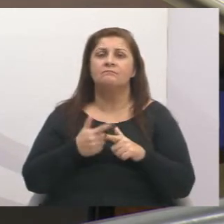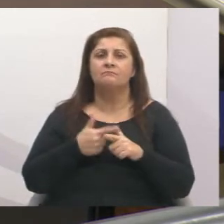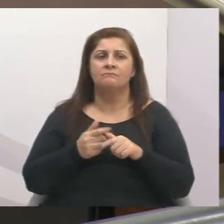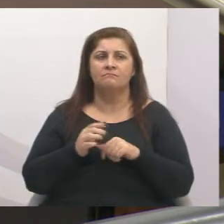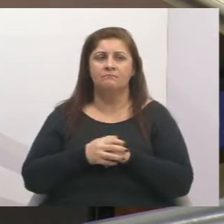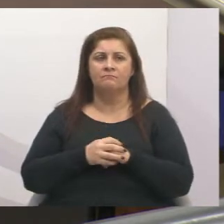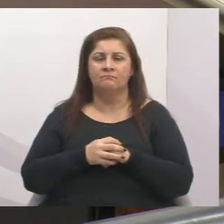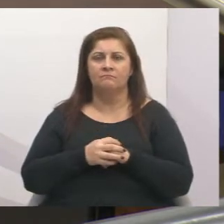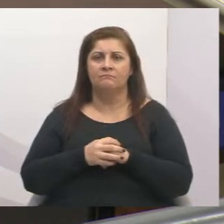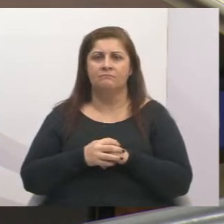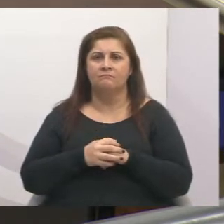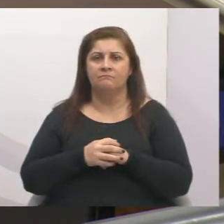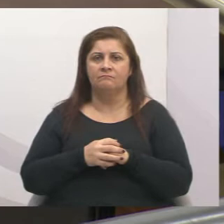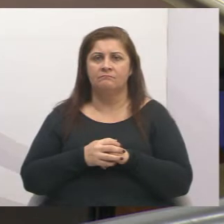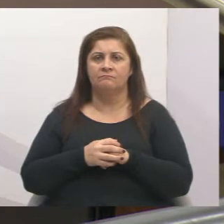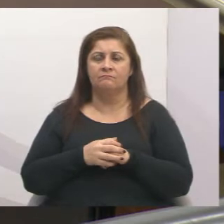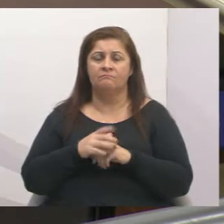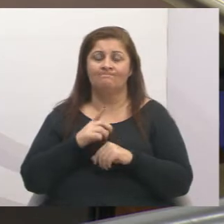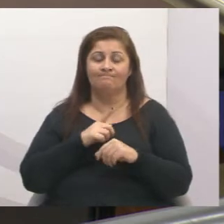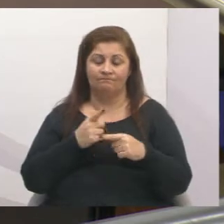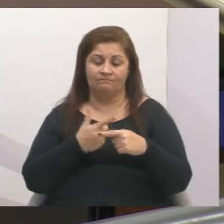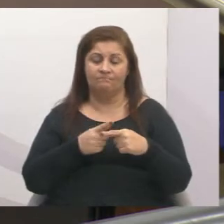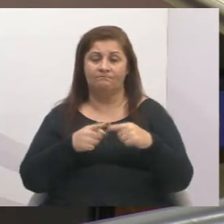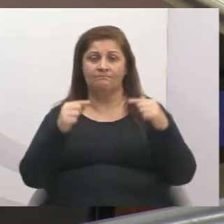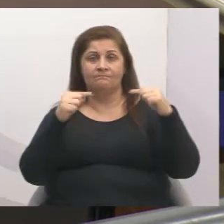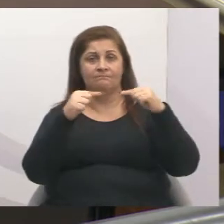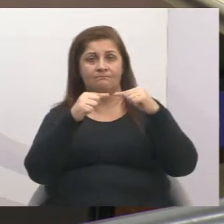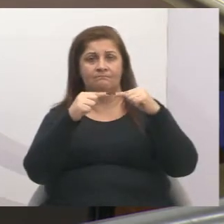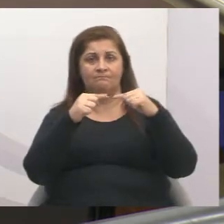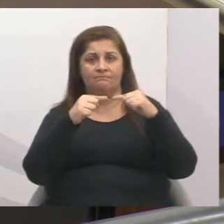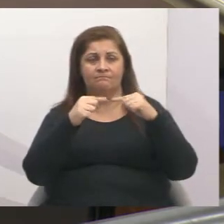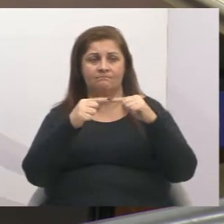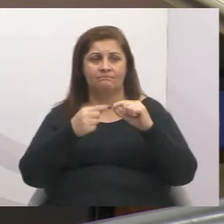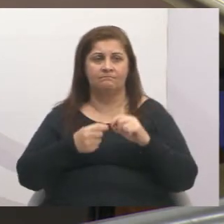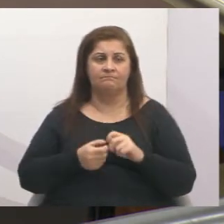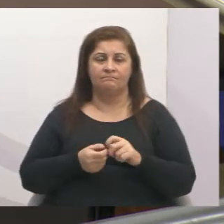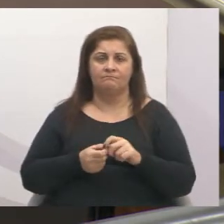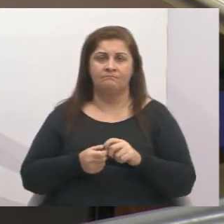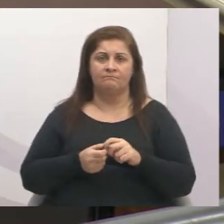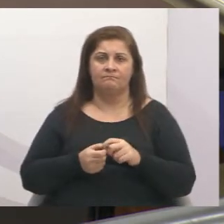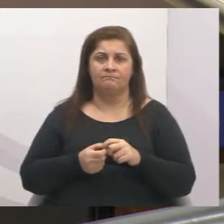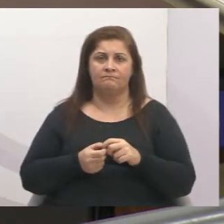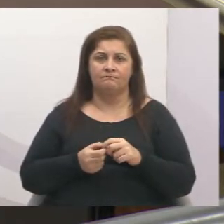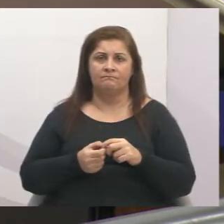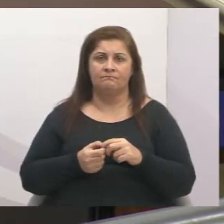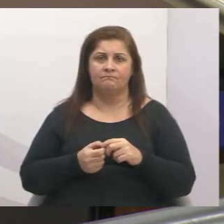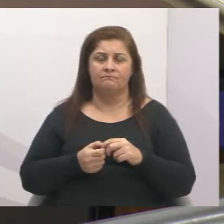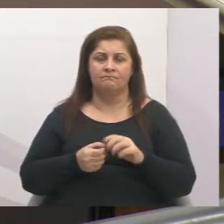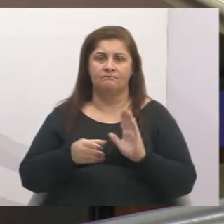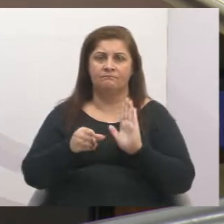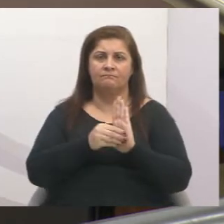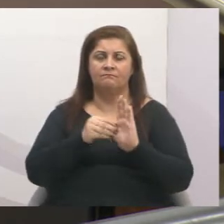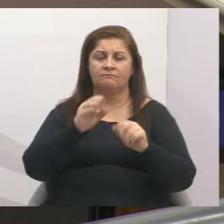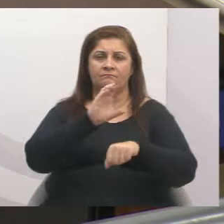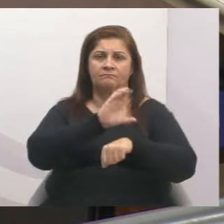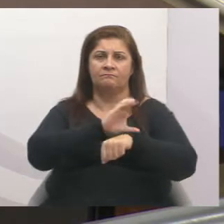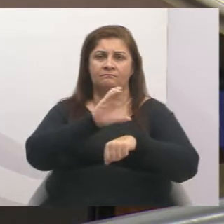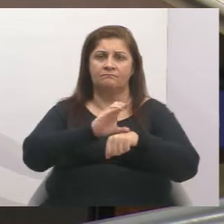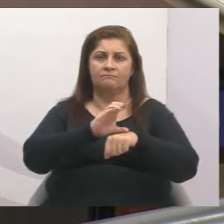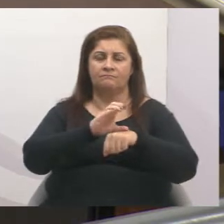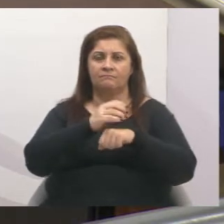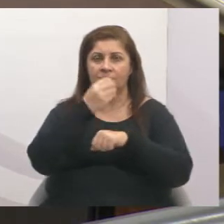problema é que a gente tem um problema objetivo. Nós temos uma emenda constitucional, é um